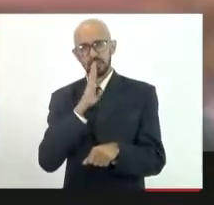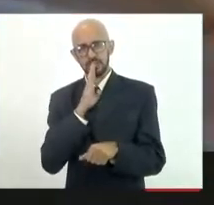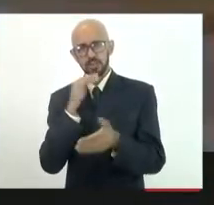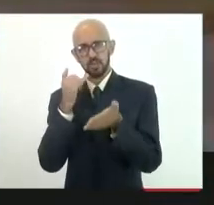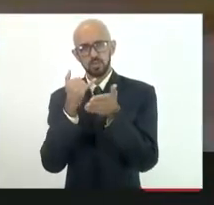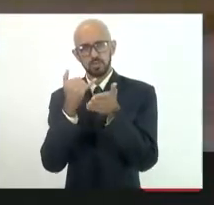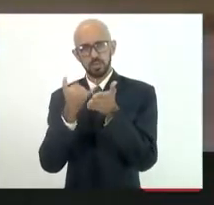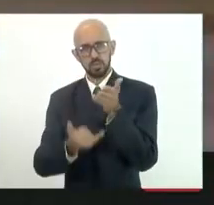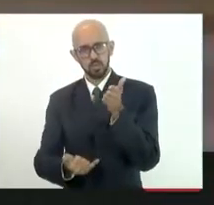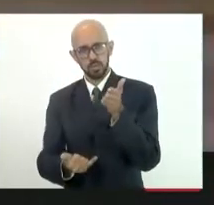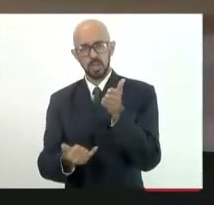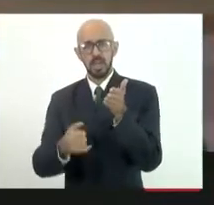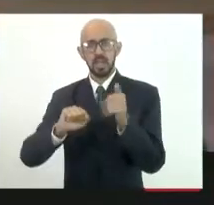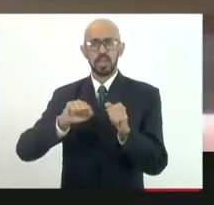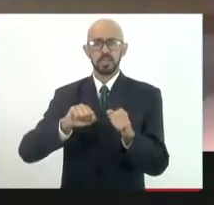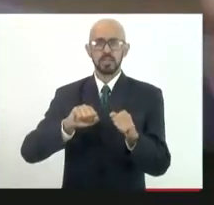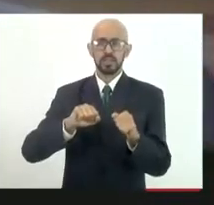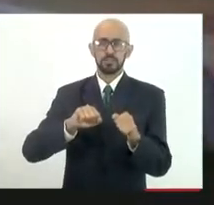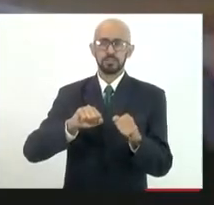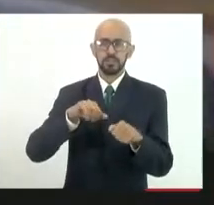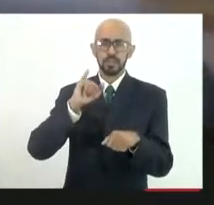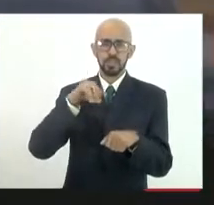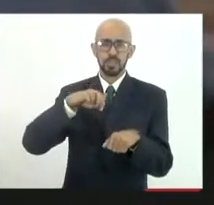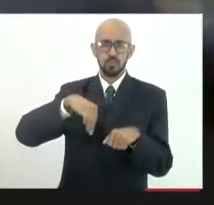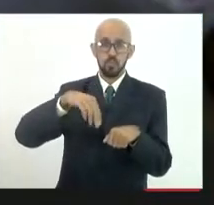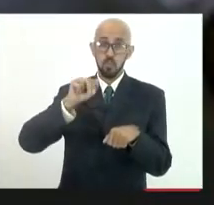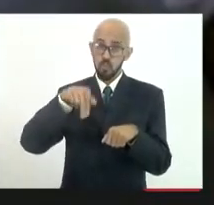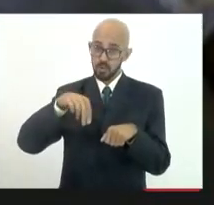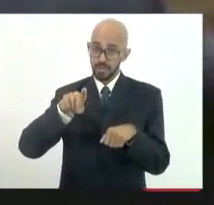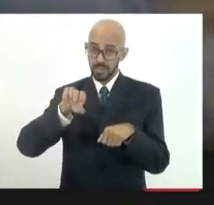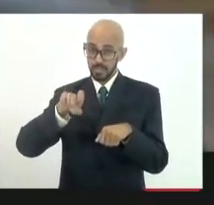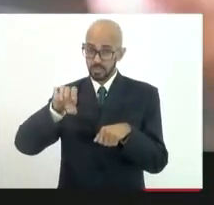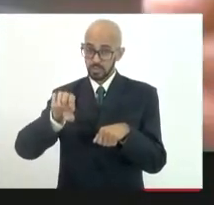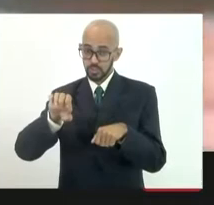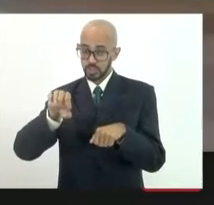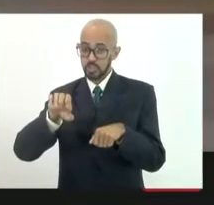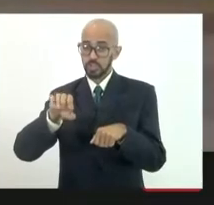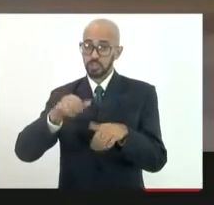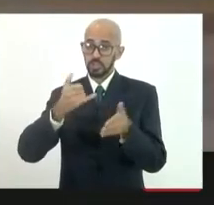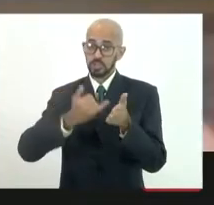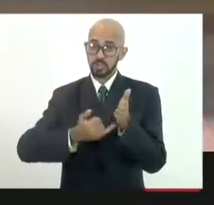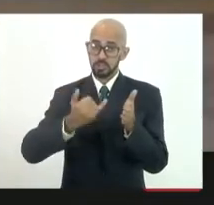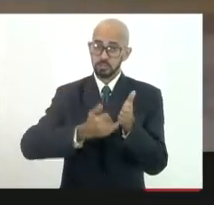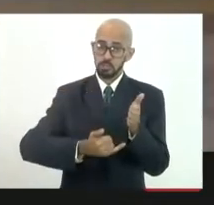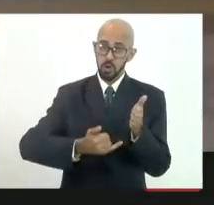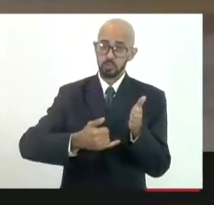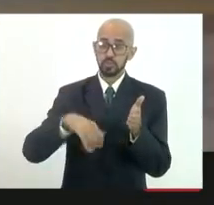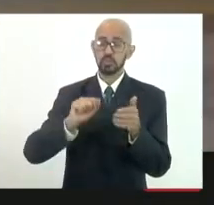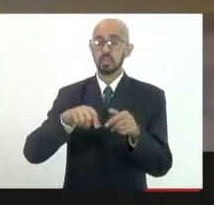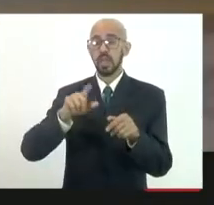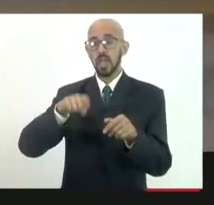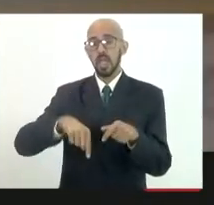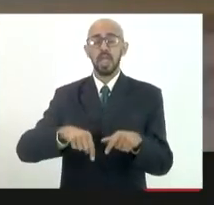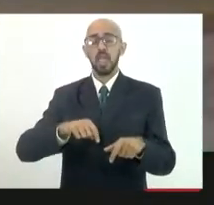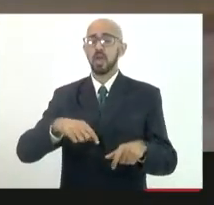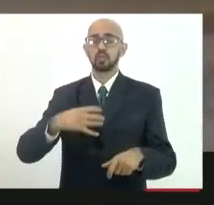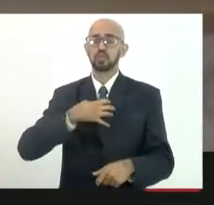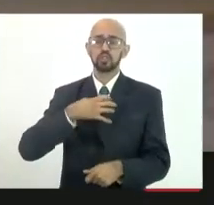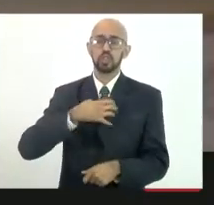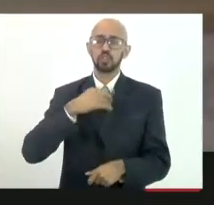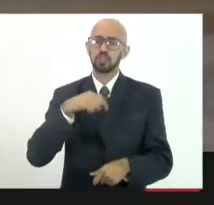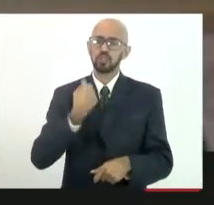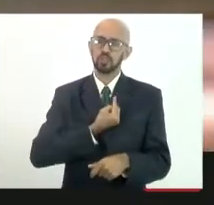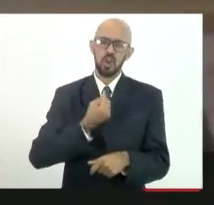tudo isso se encaixa nesse campo promocional, e essa é uma forma que a gente considera muito efetiva para